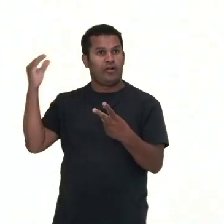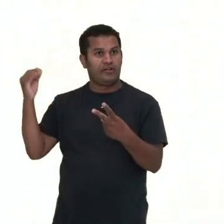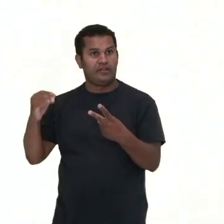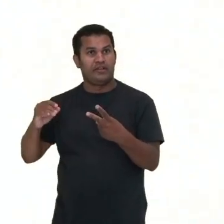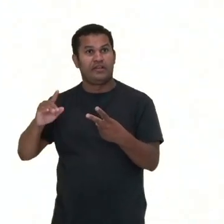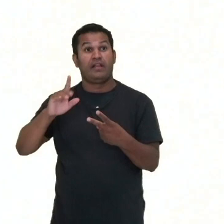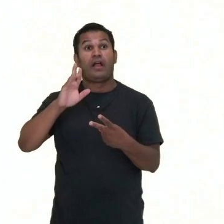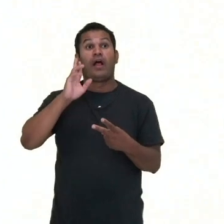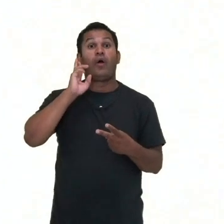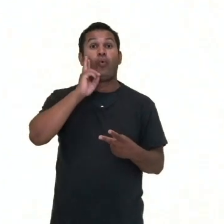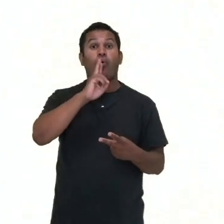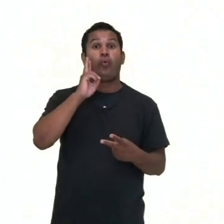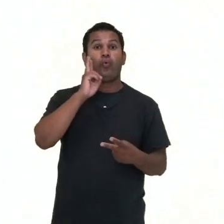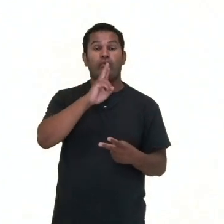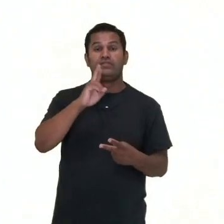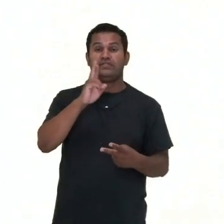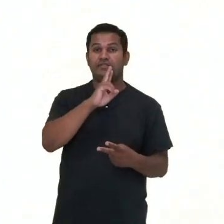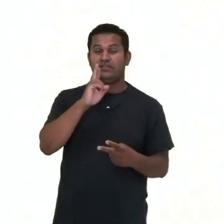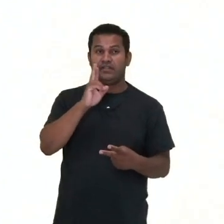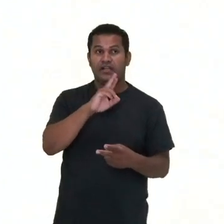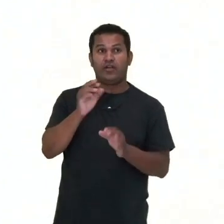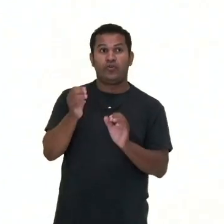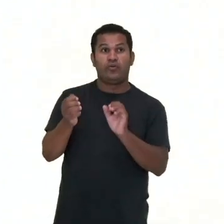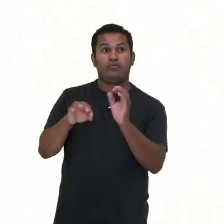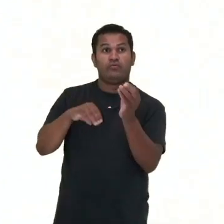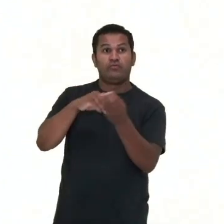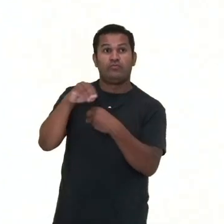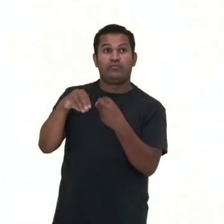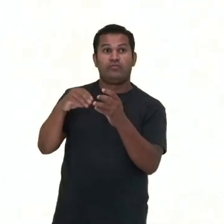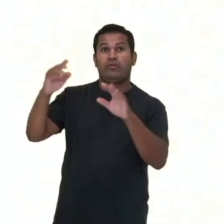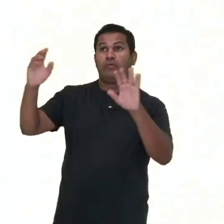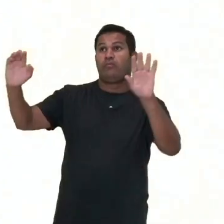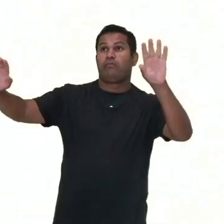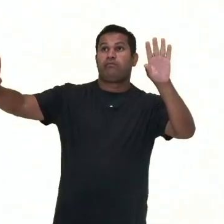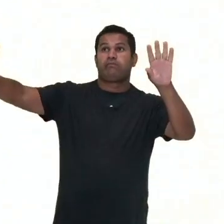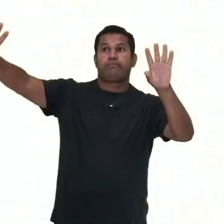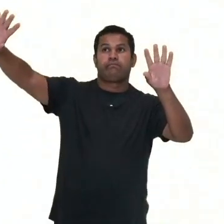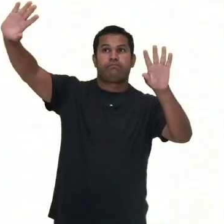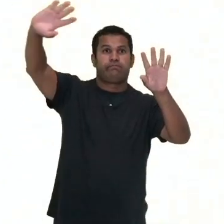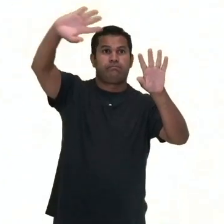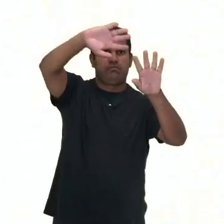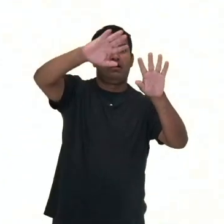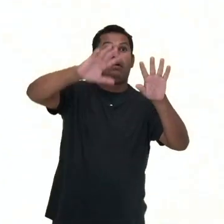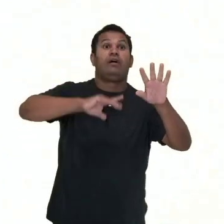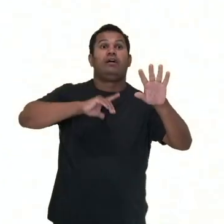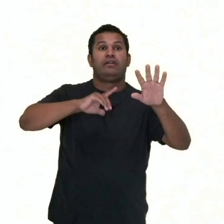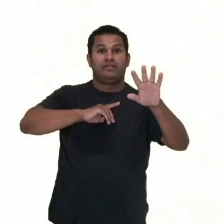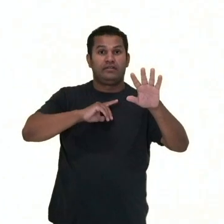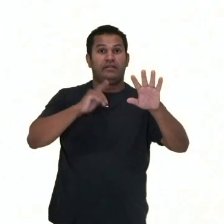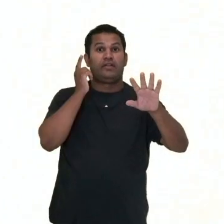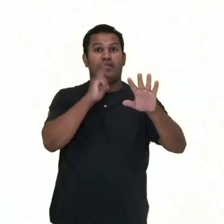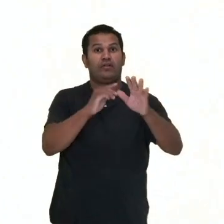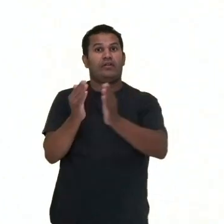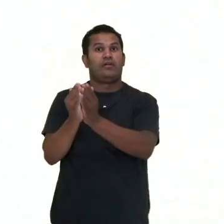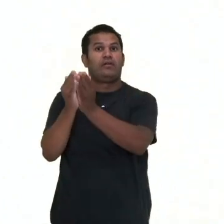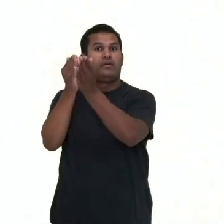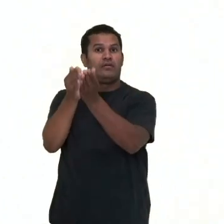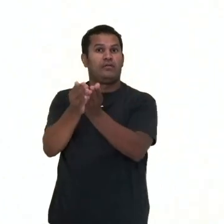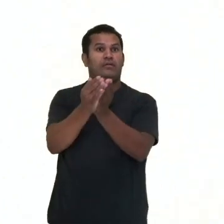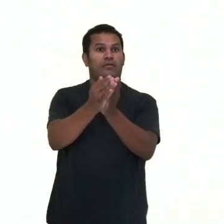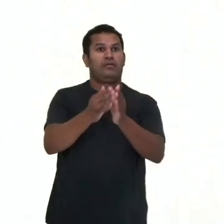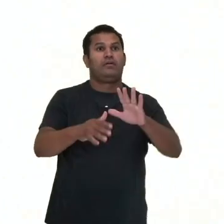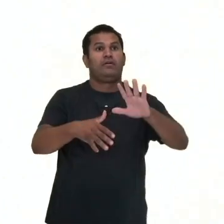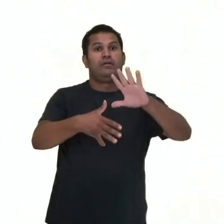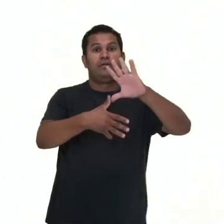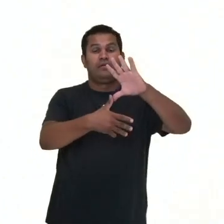inglesas e holandesas concluíram ser impossível transpor a barreira de gelo do arquipélago russo de